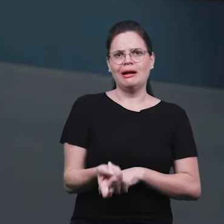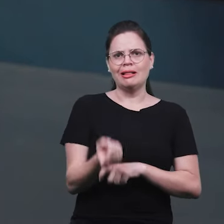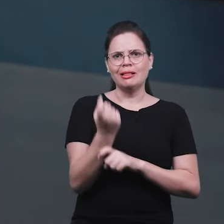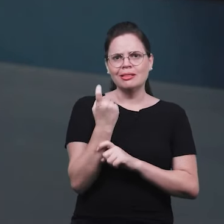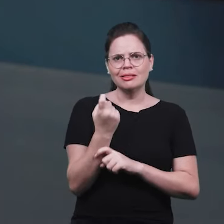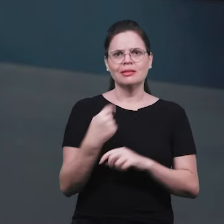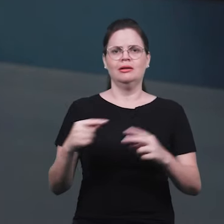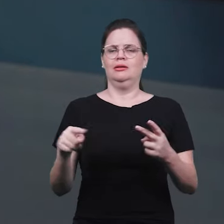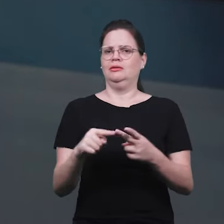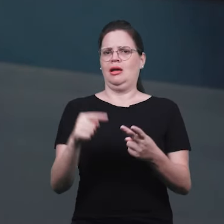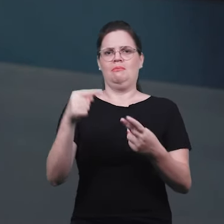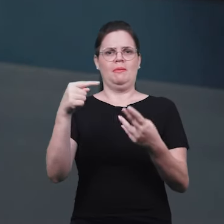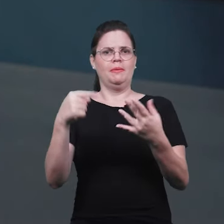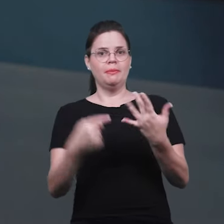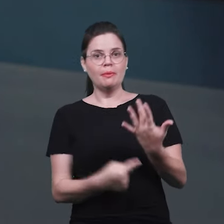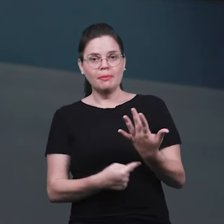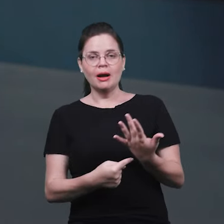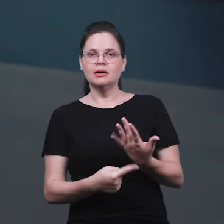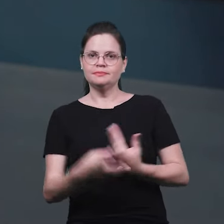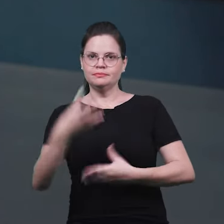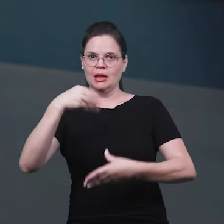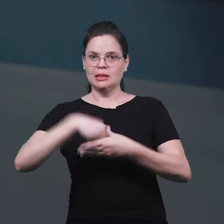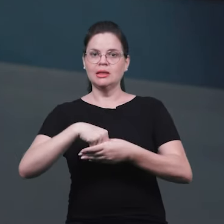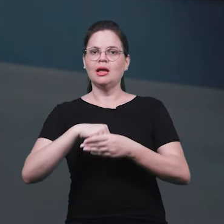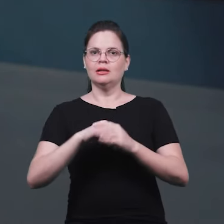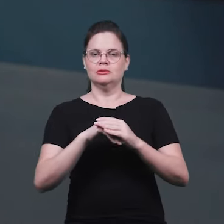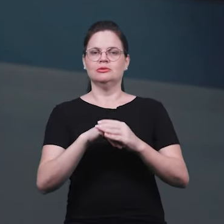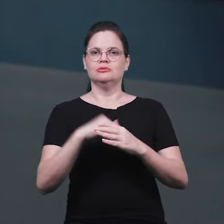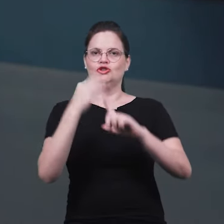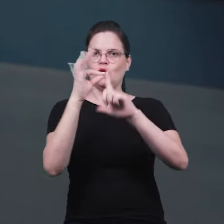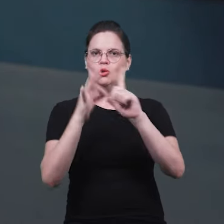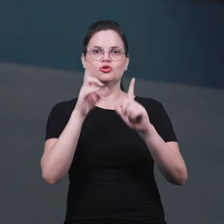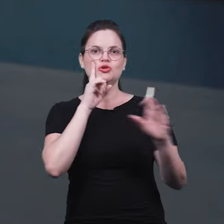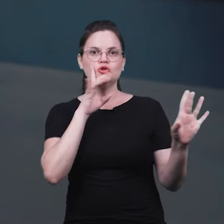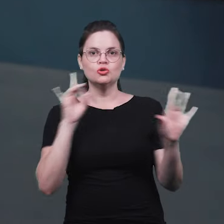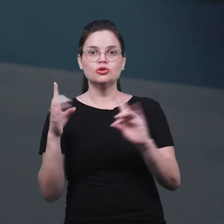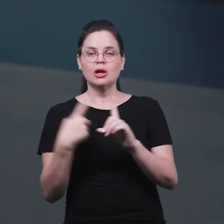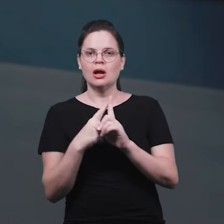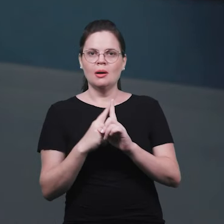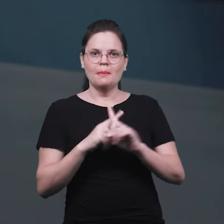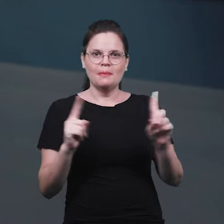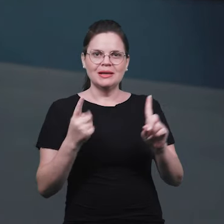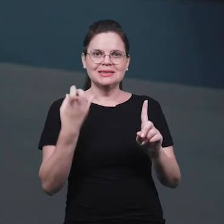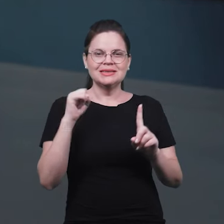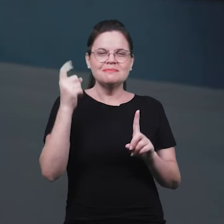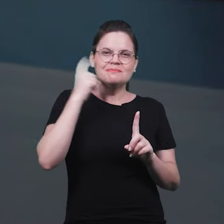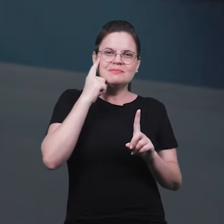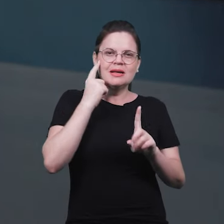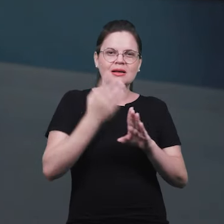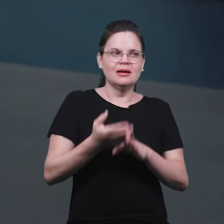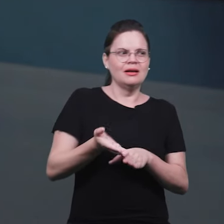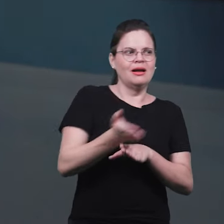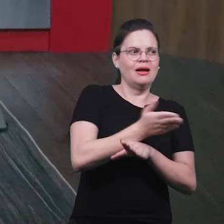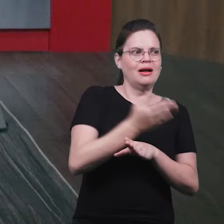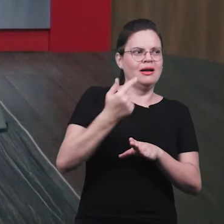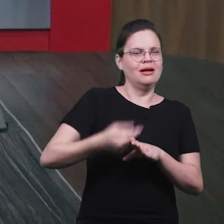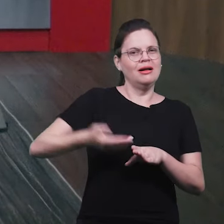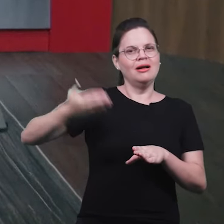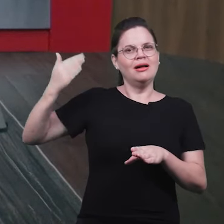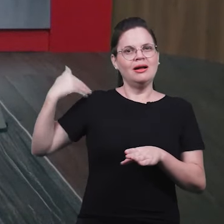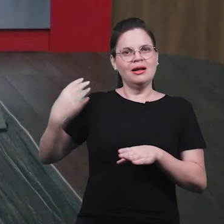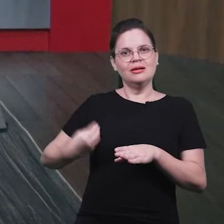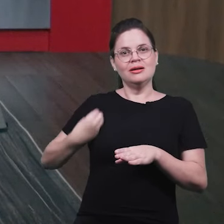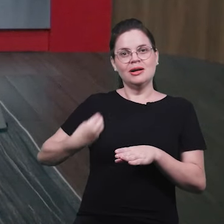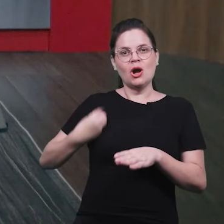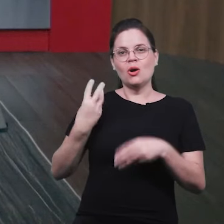uma empilhadeira, né? Os equipamentos que estão dentro dos processos logísticos do dia a dia. Mas quando nós voltamos lá atrás, no princípio das